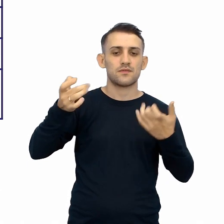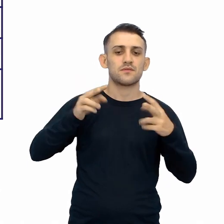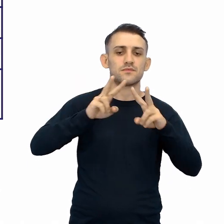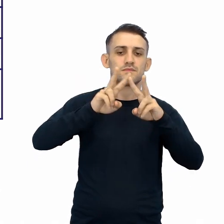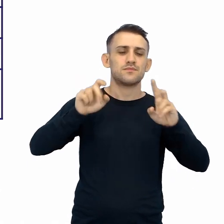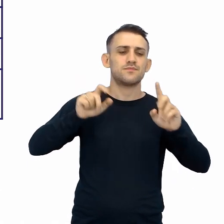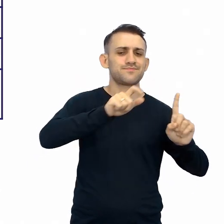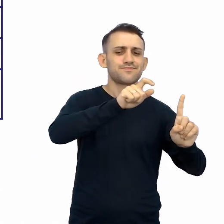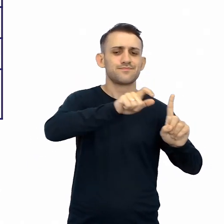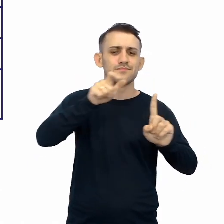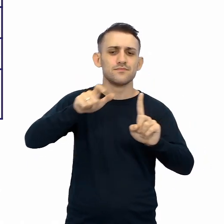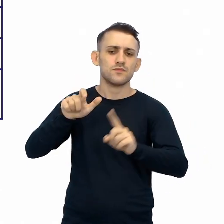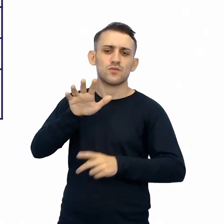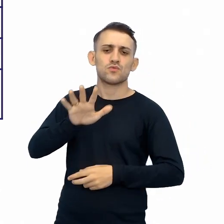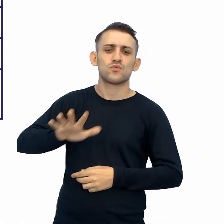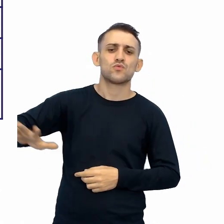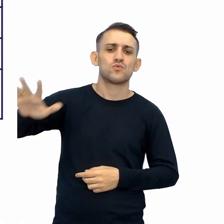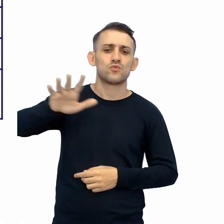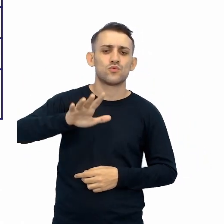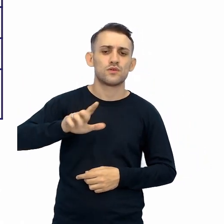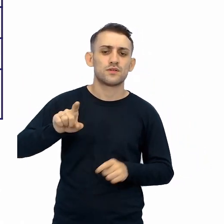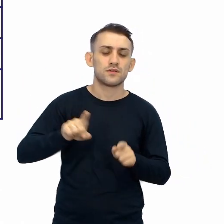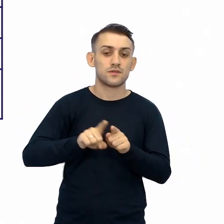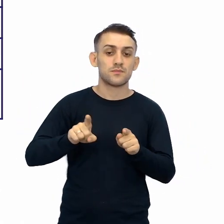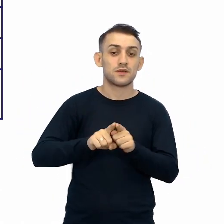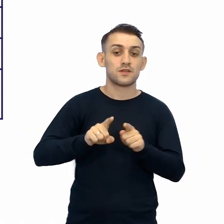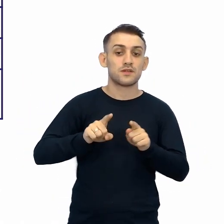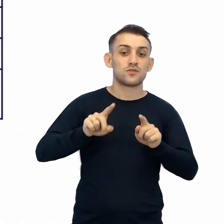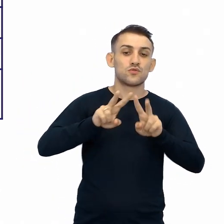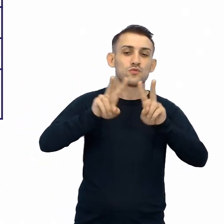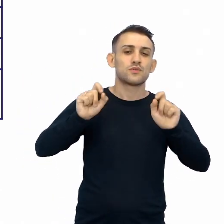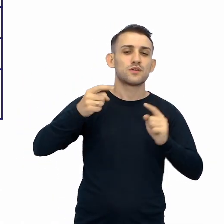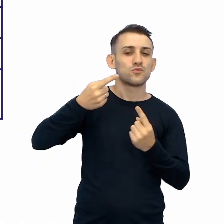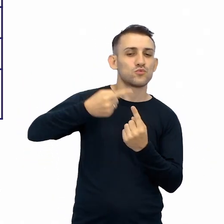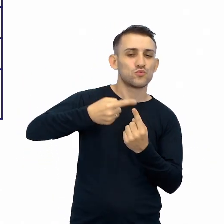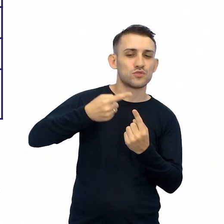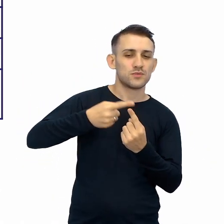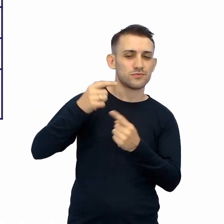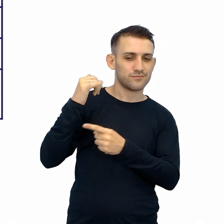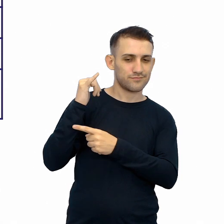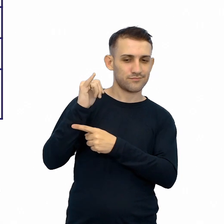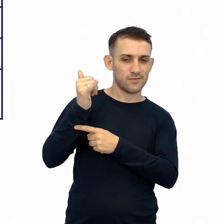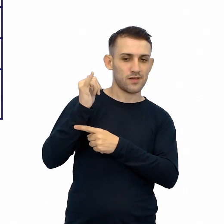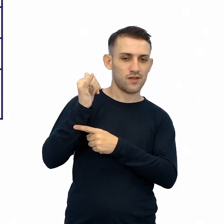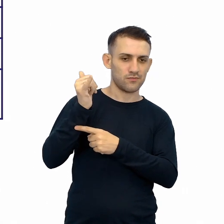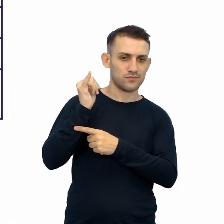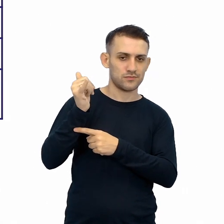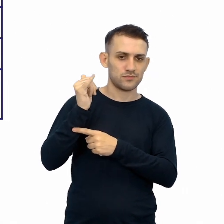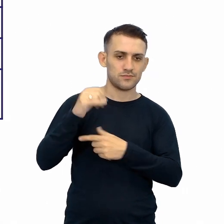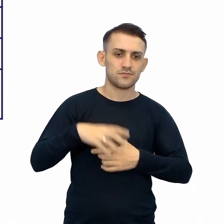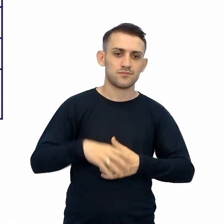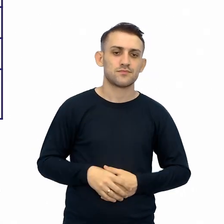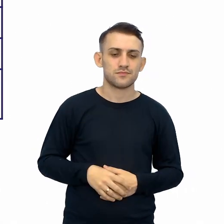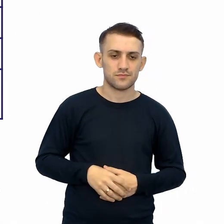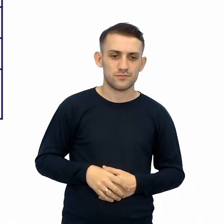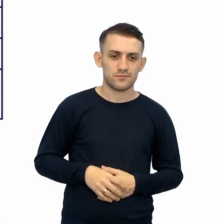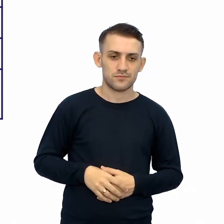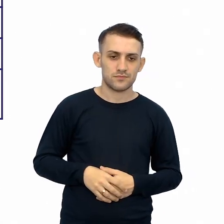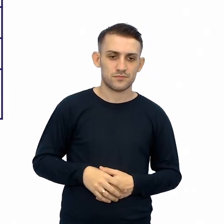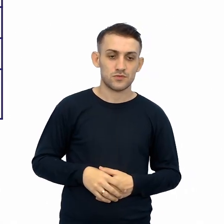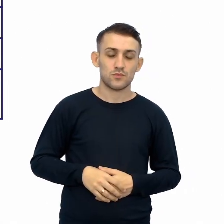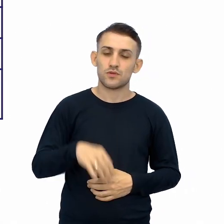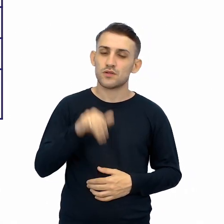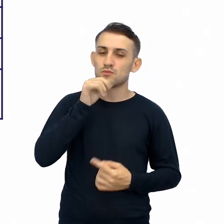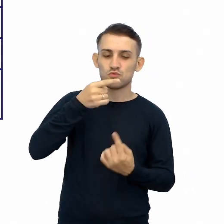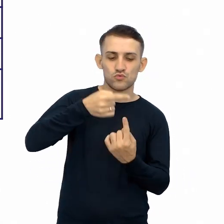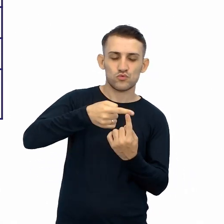o conflito, o desfecho e sobre o tipo de narrador, né? Vejam que o tipo de